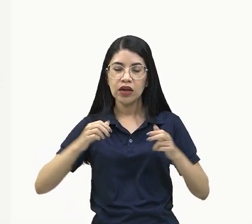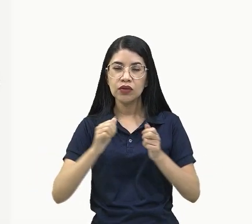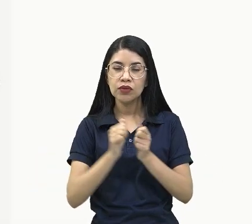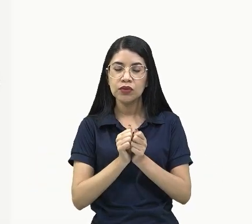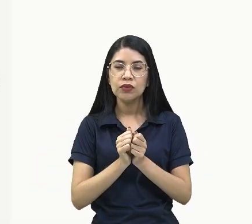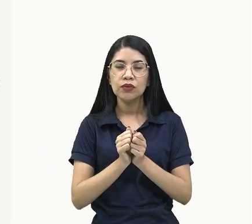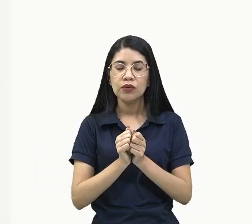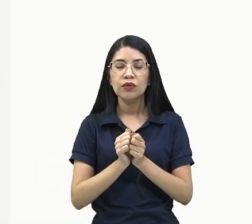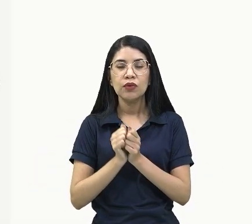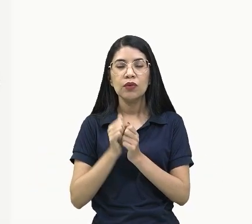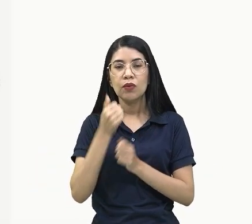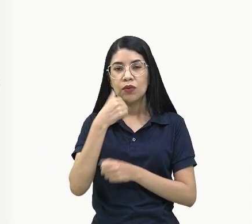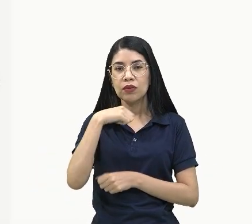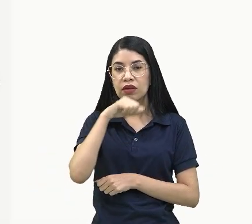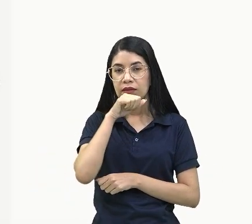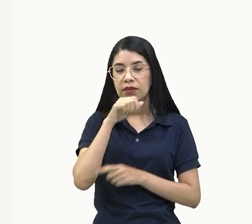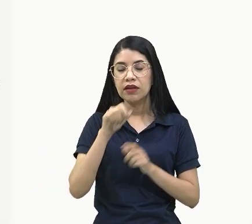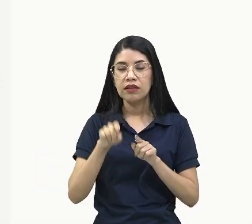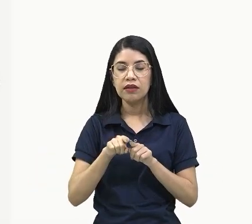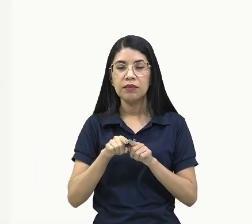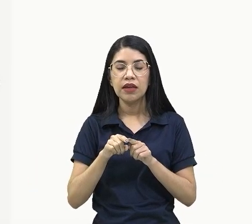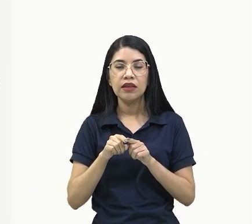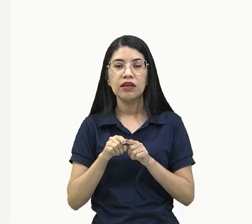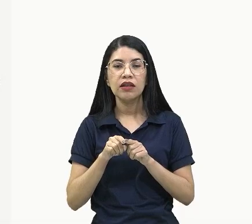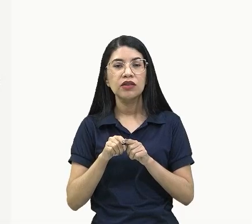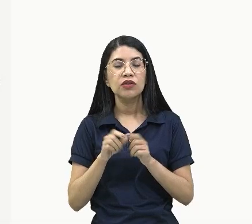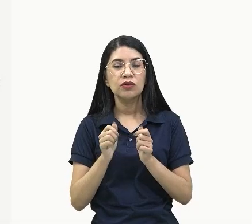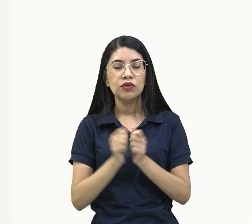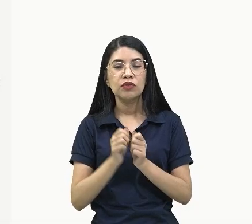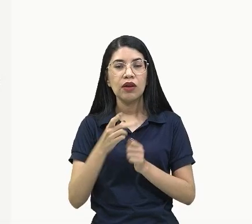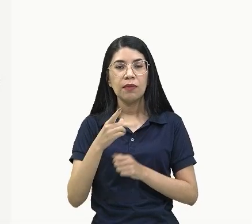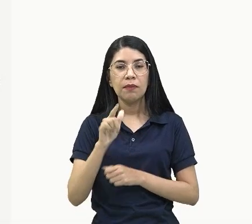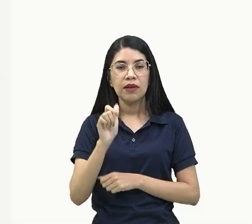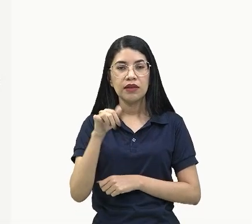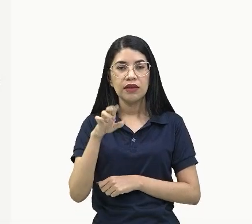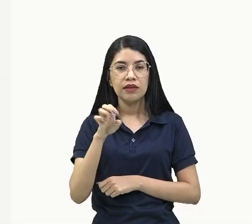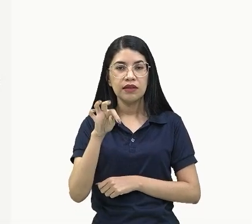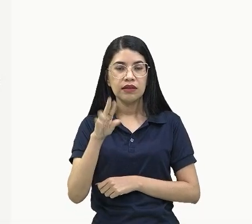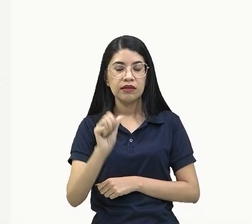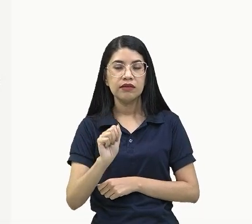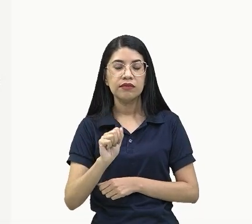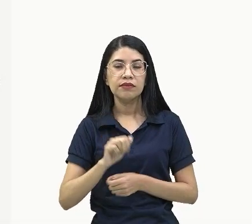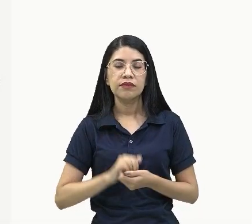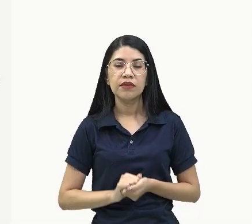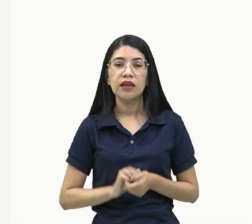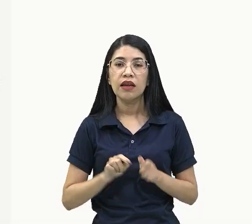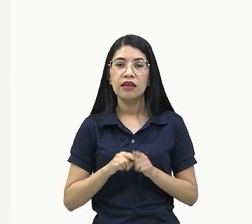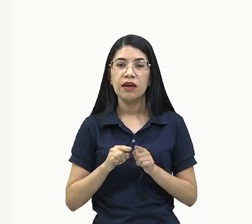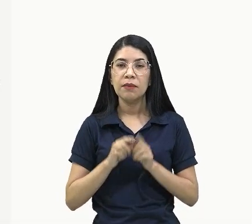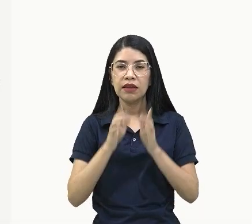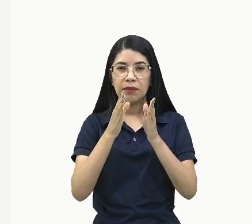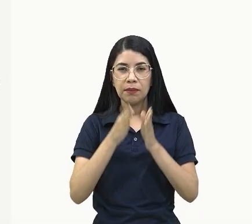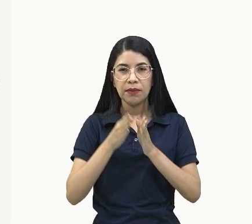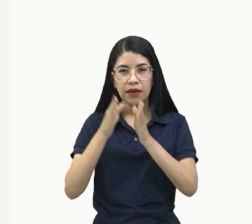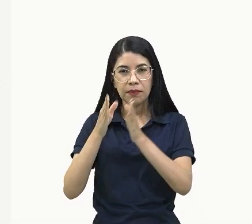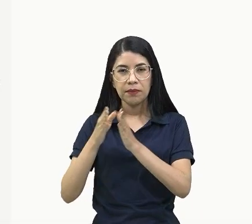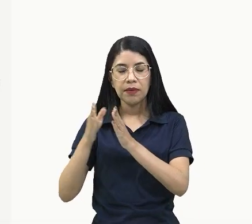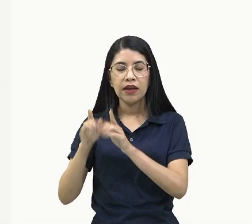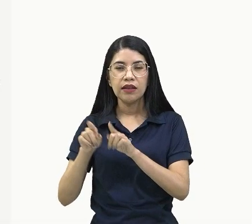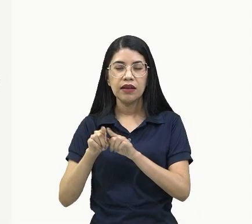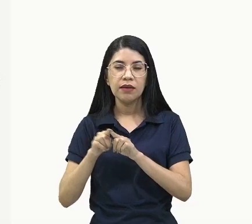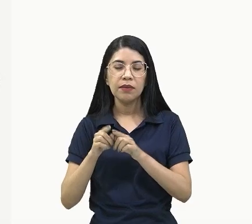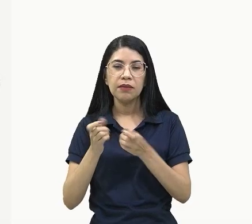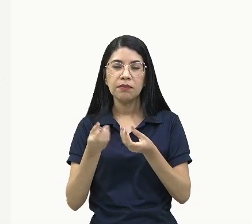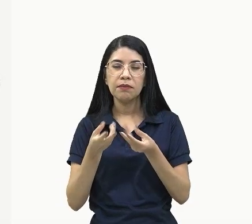ali da mãe através da placenta. E temos entre esses espaços das vilosidades coriônicas